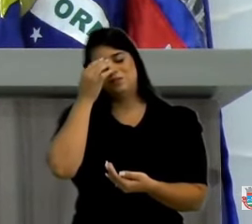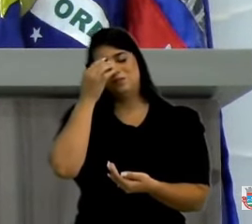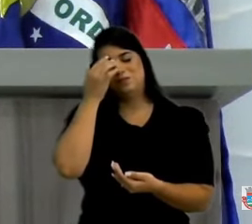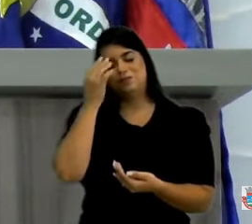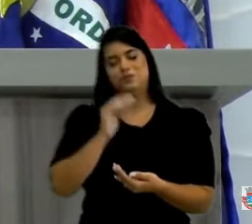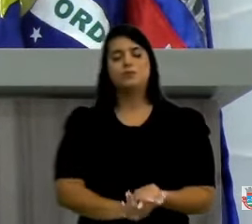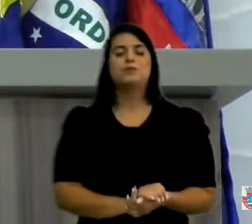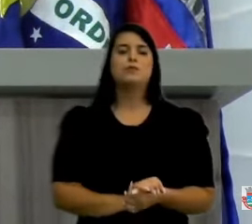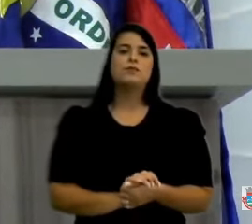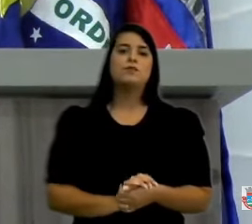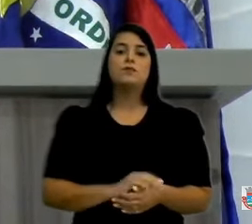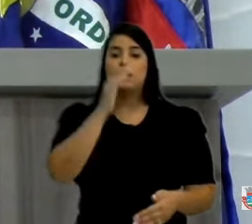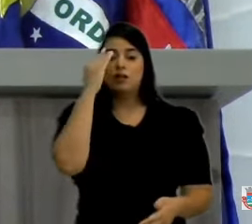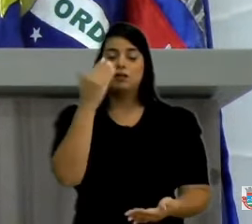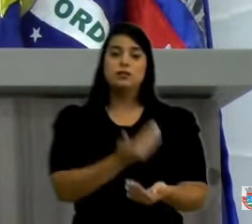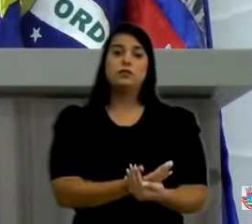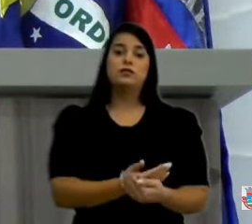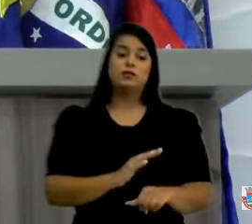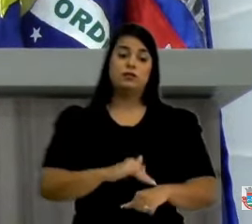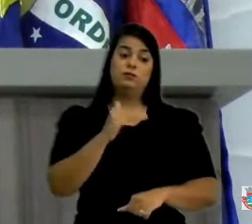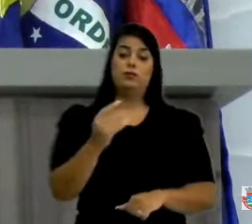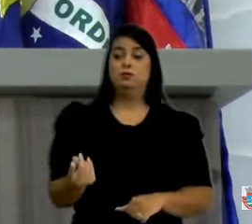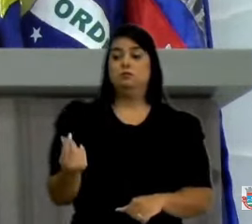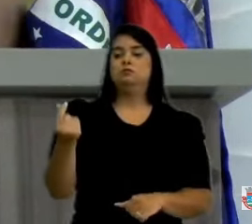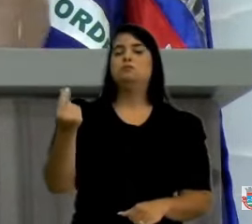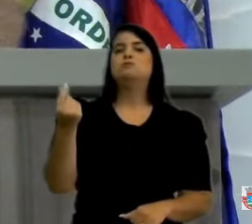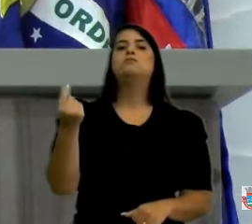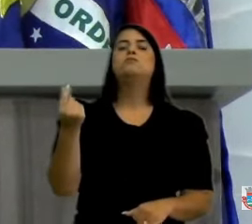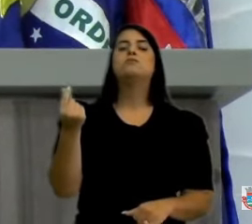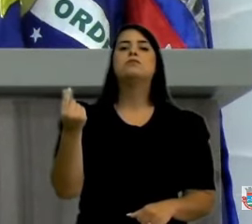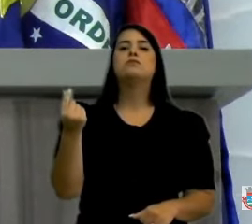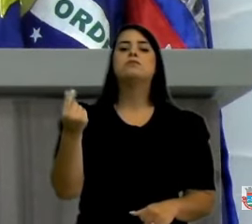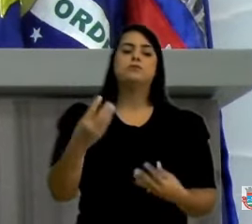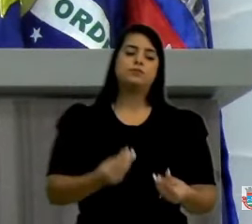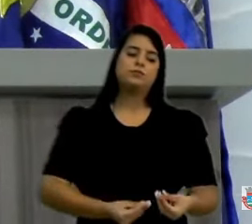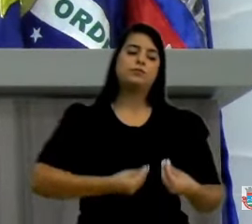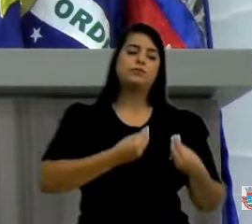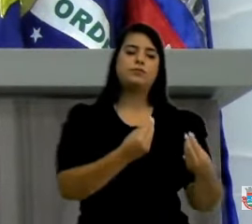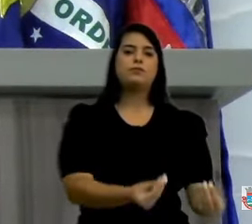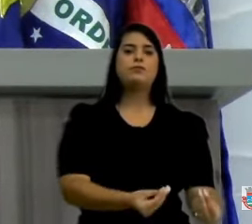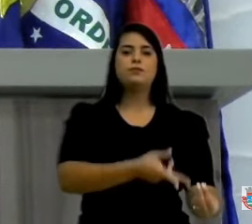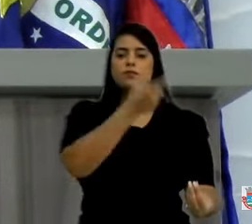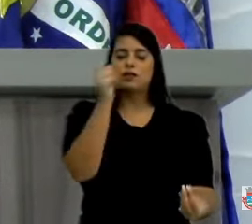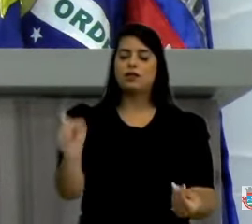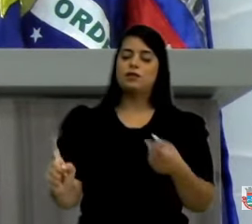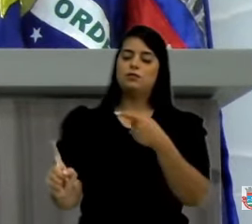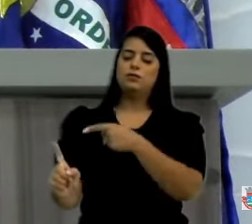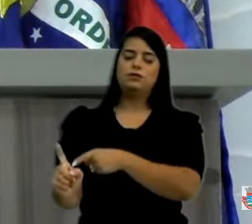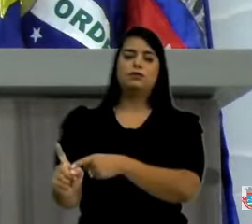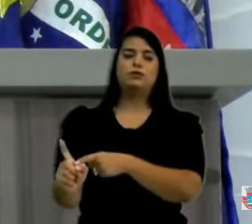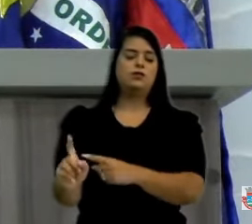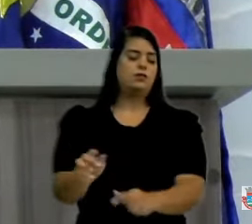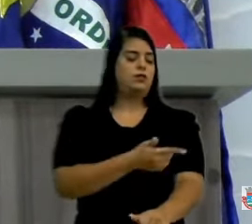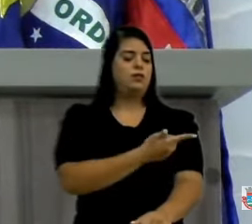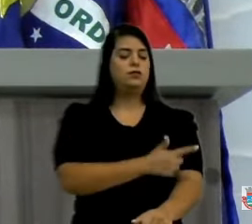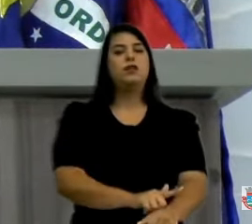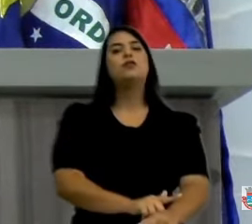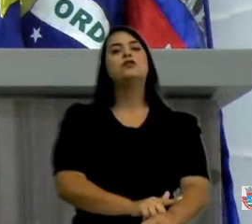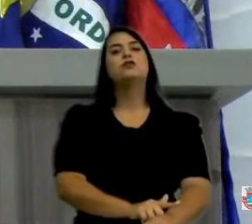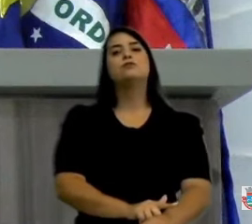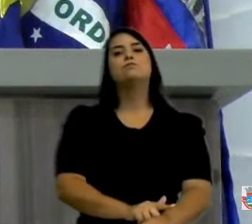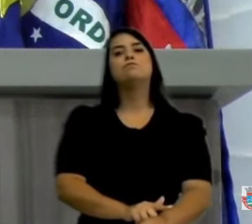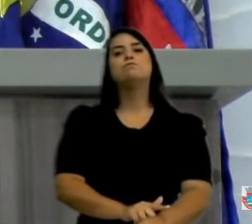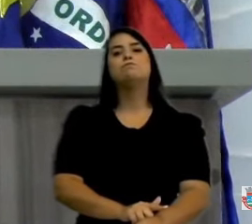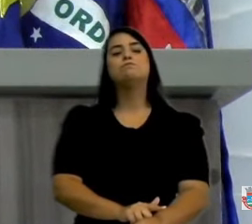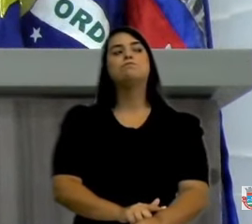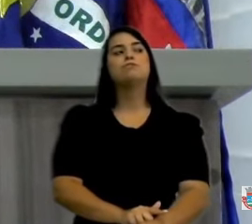eu acredito que por maior número de dinheiro, de quantidade que é oferecido, mas o que vem fácil, meu pai